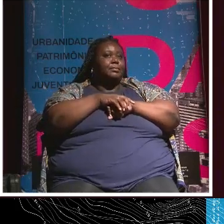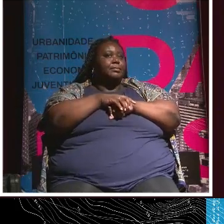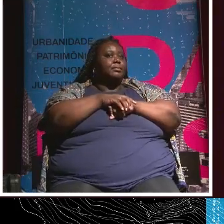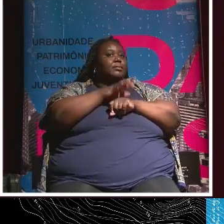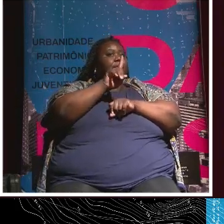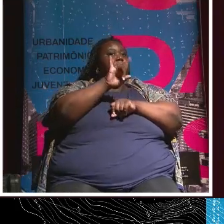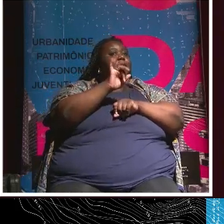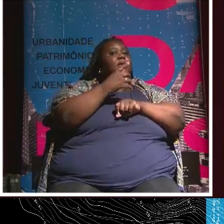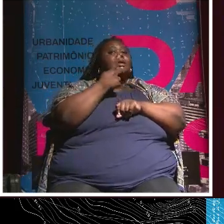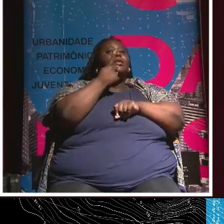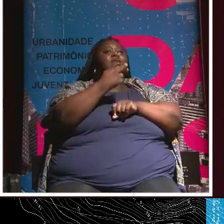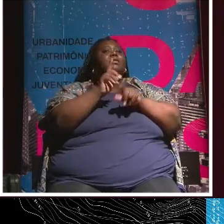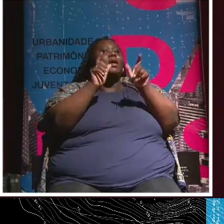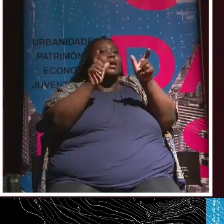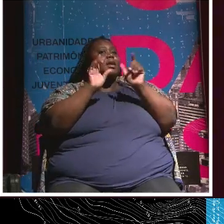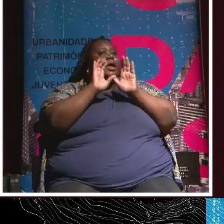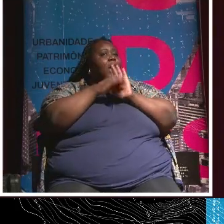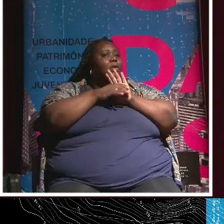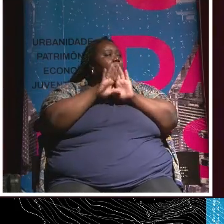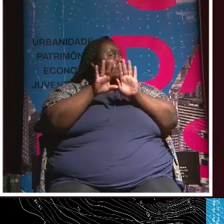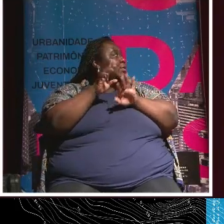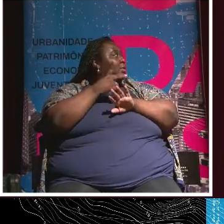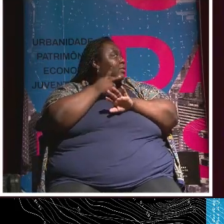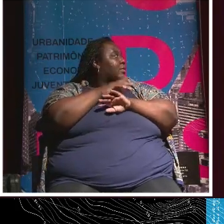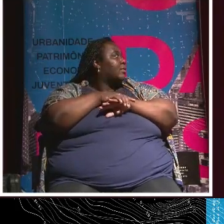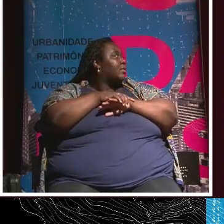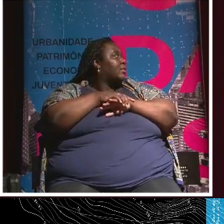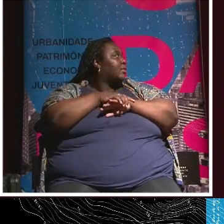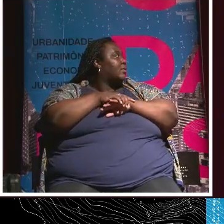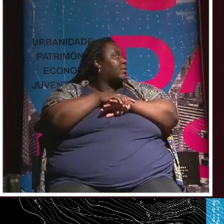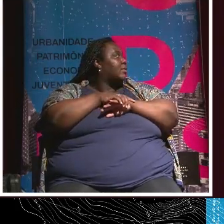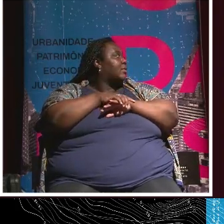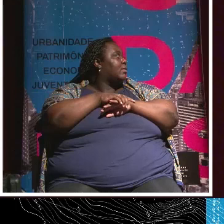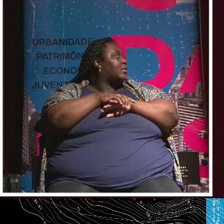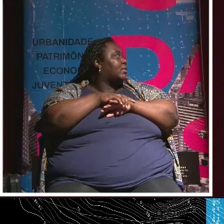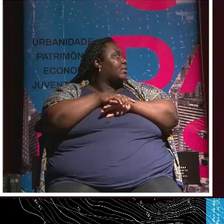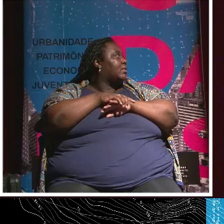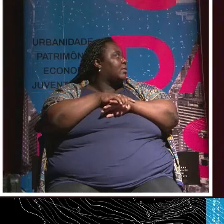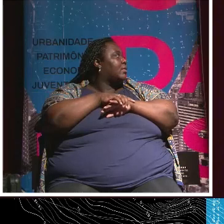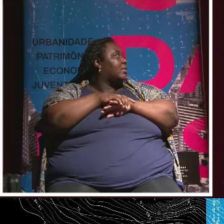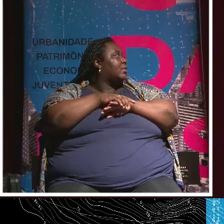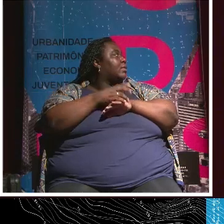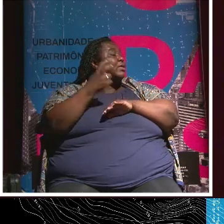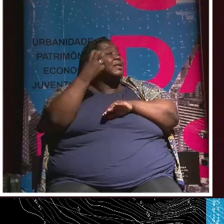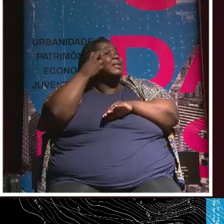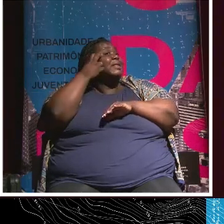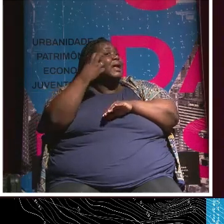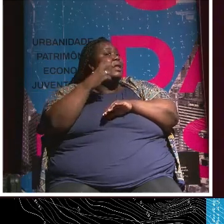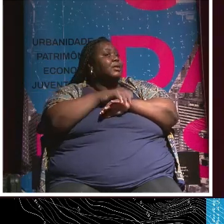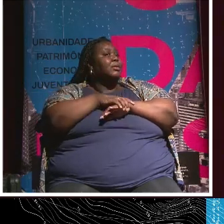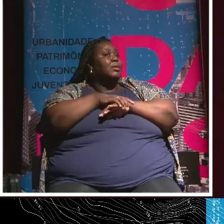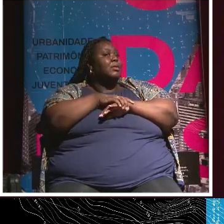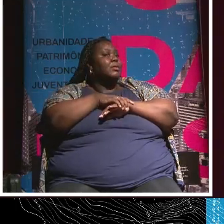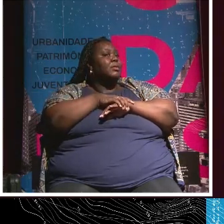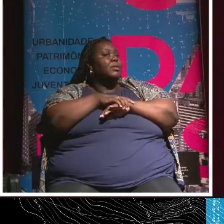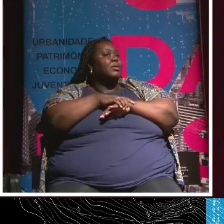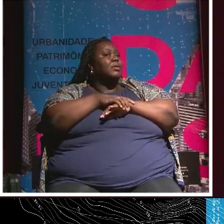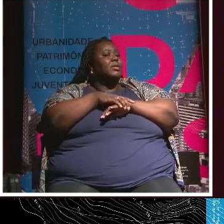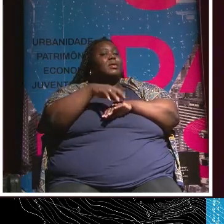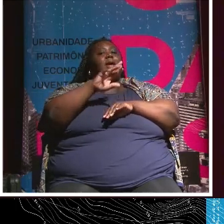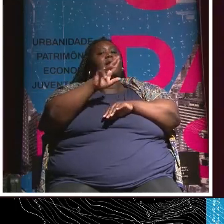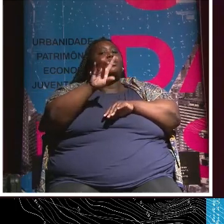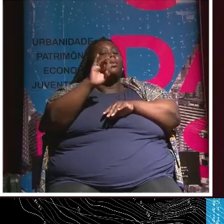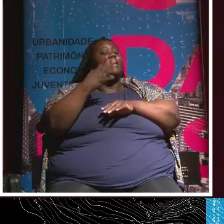Dani, você falou do conceito. Eu não era para fazer isso, mas eu faço. Eu sou desobediente. Conceito de intelectual, que não está só